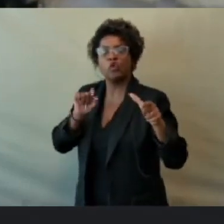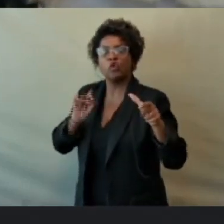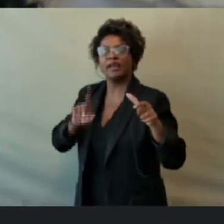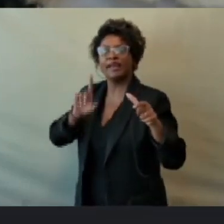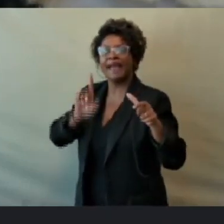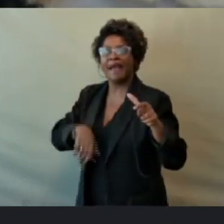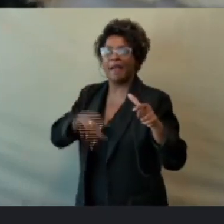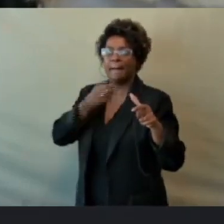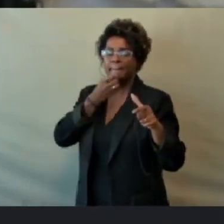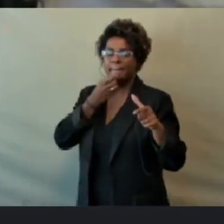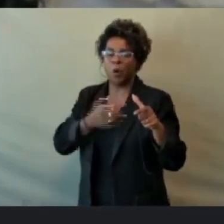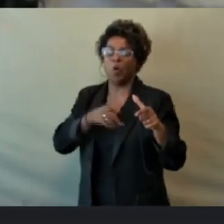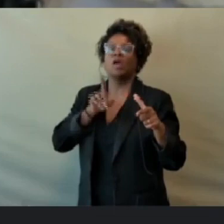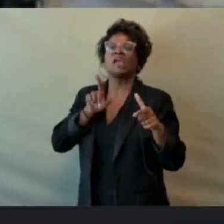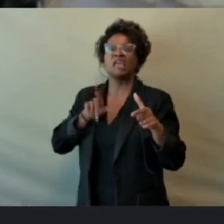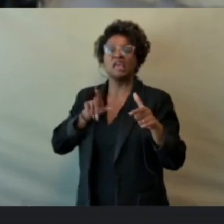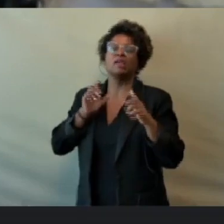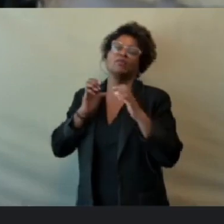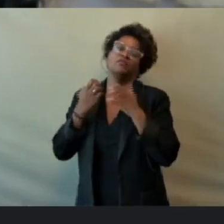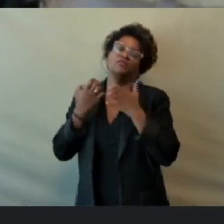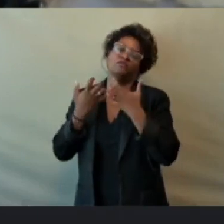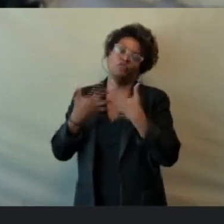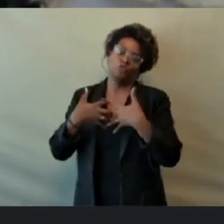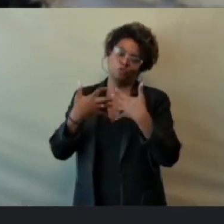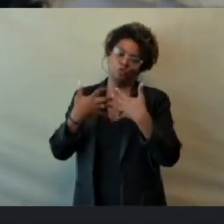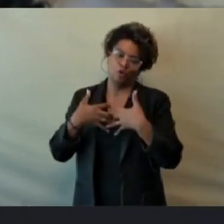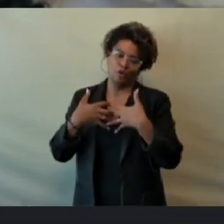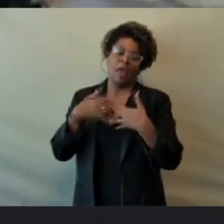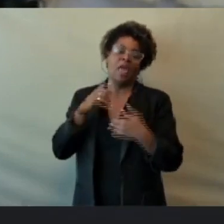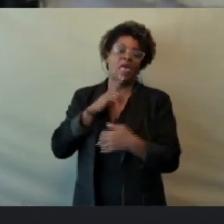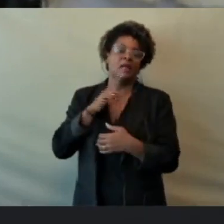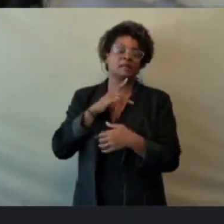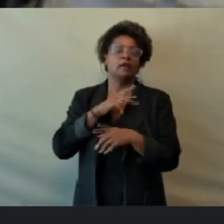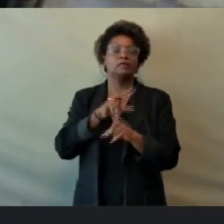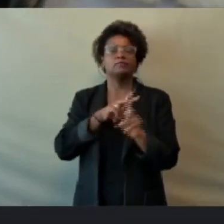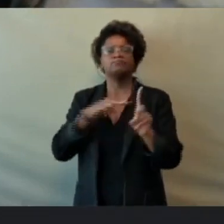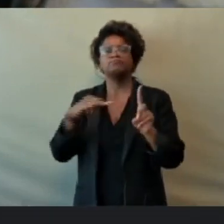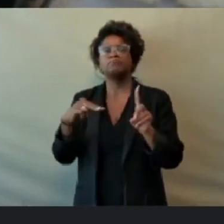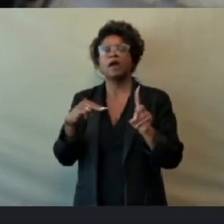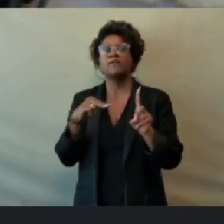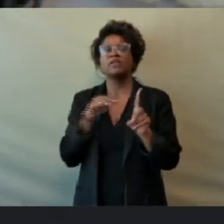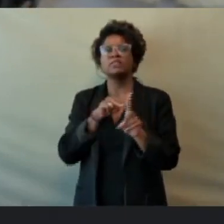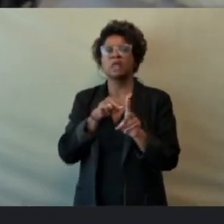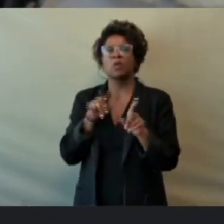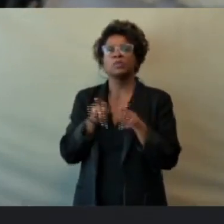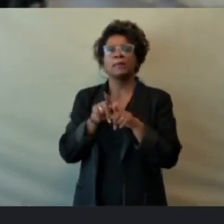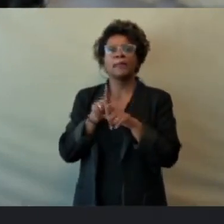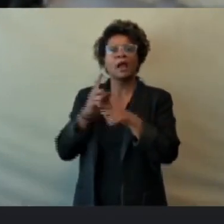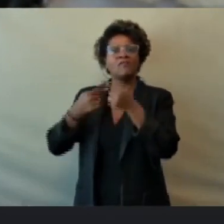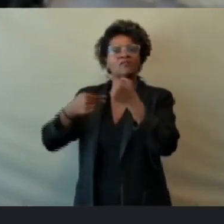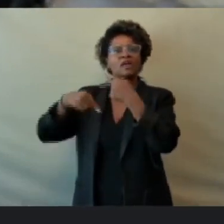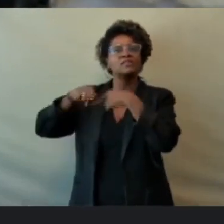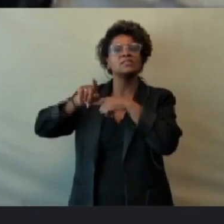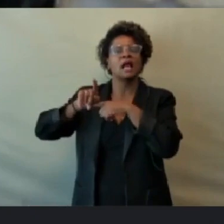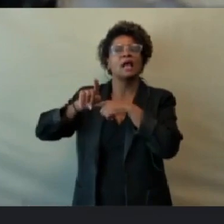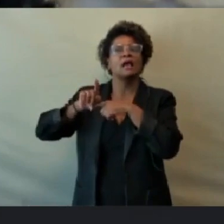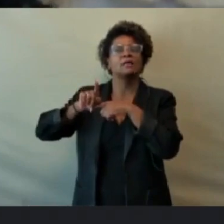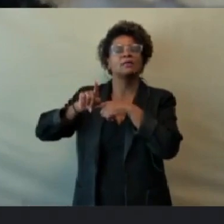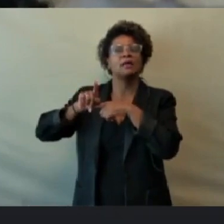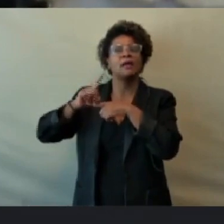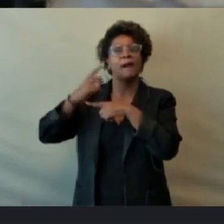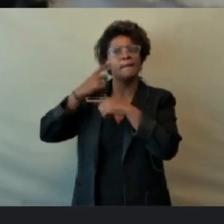também tendo o olhar para um pouco mais avançado mas considerando o perfil da nossa